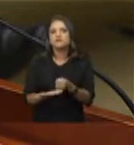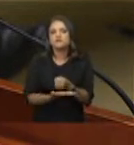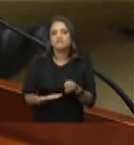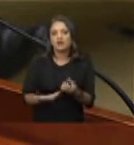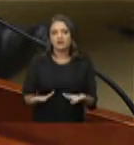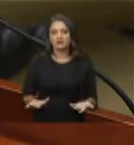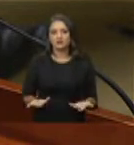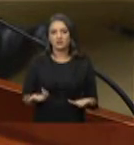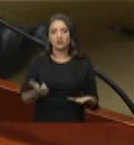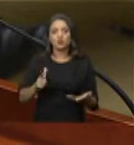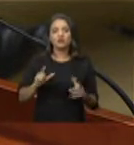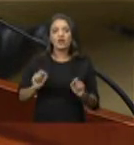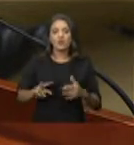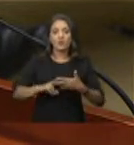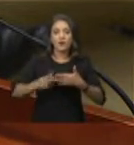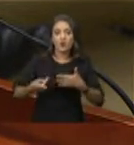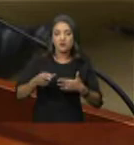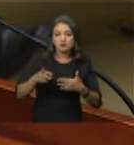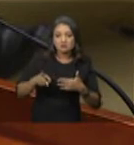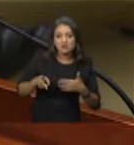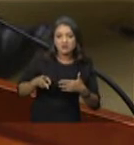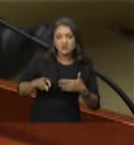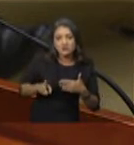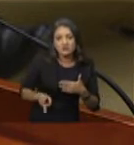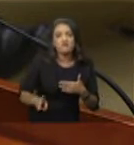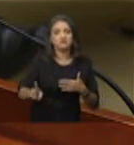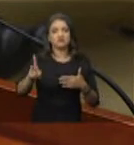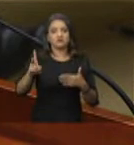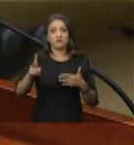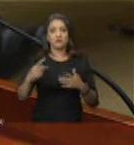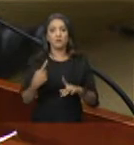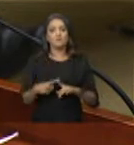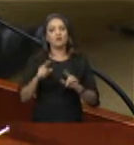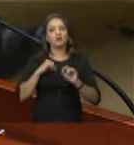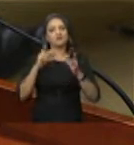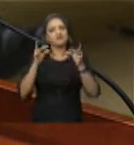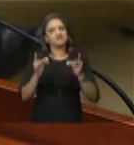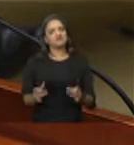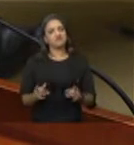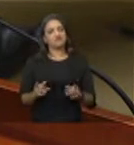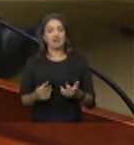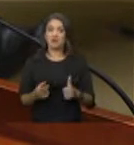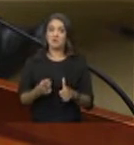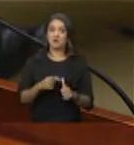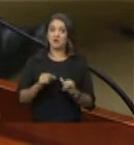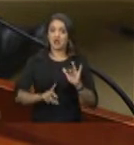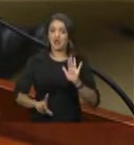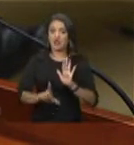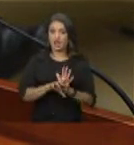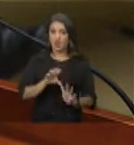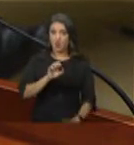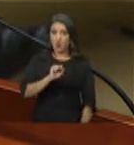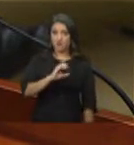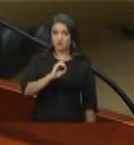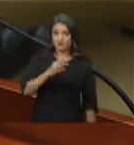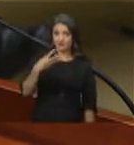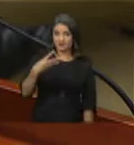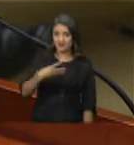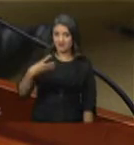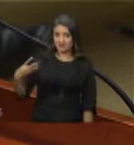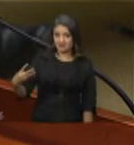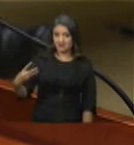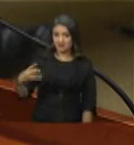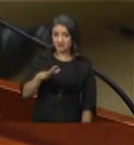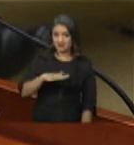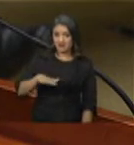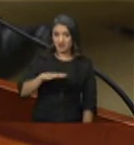um Efeito Dominó graças a suas especificidades primeiro que a lei 8.33 do Plano